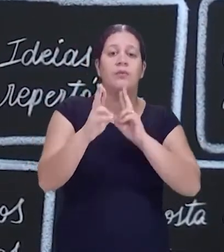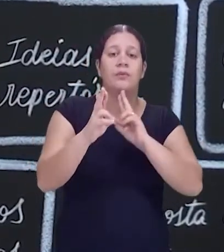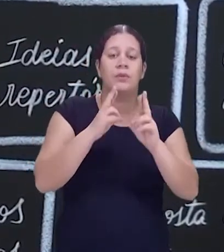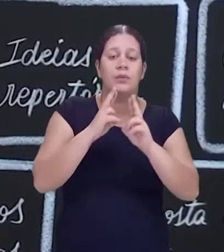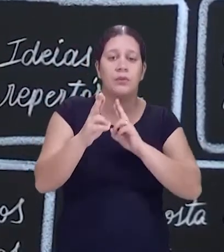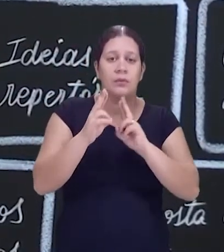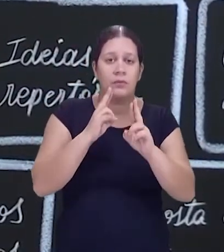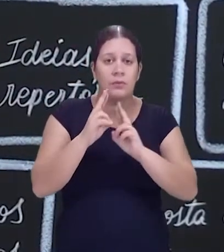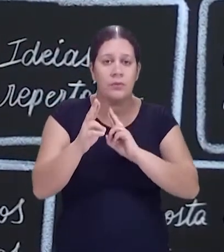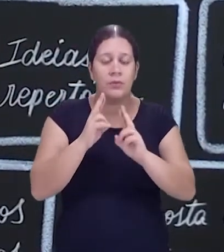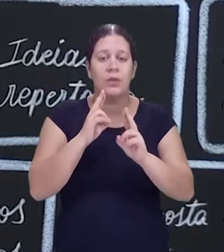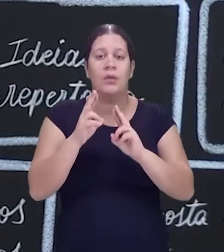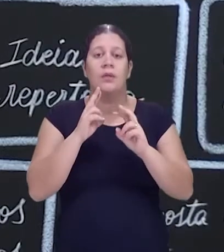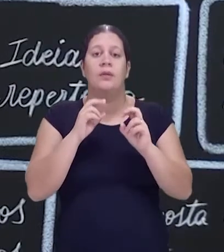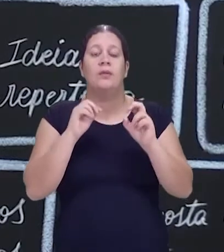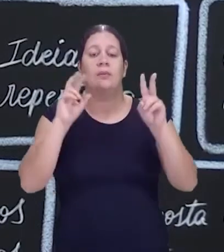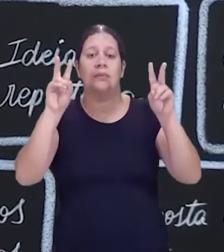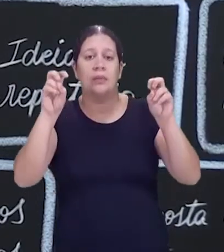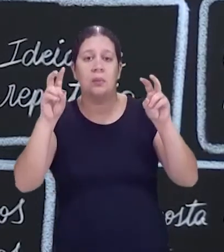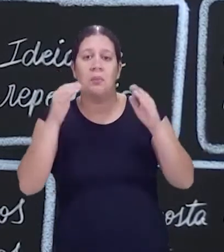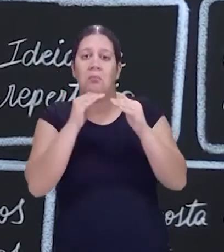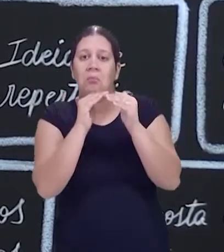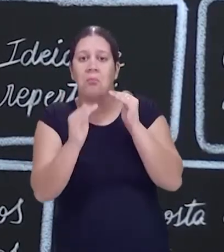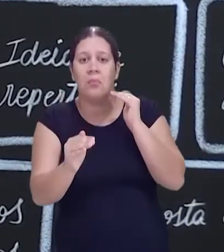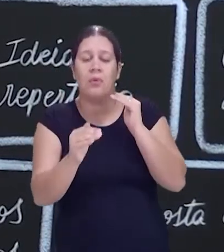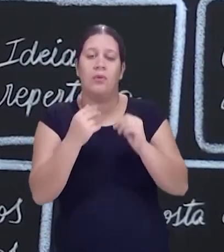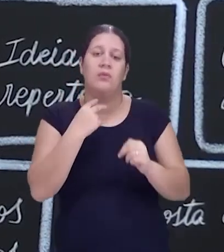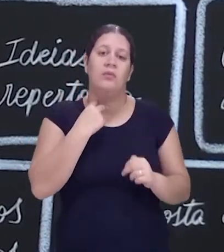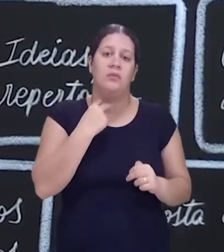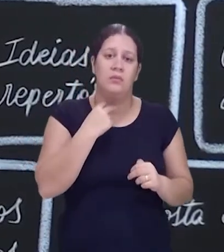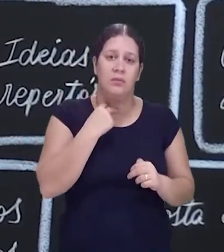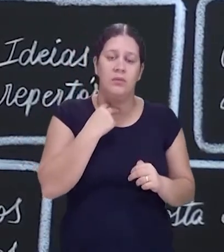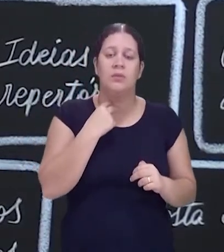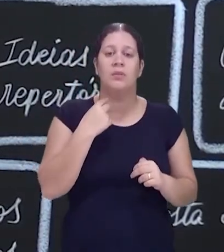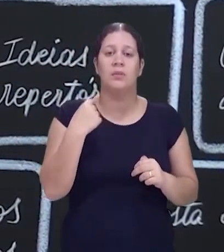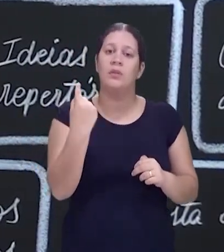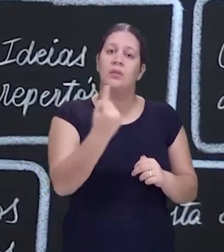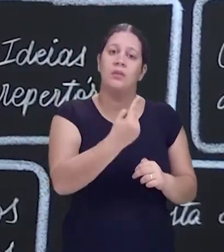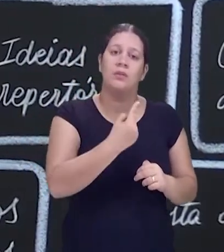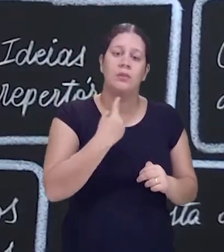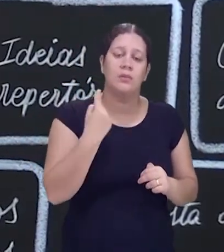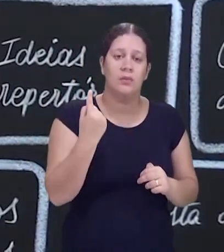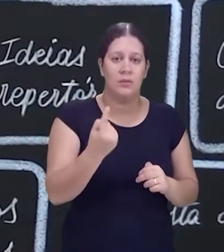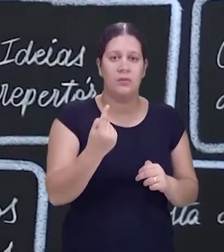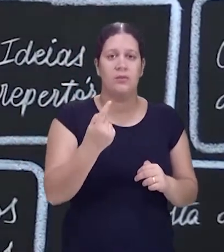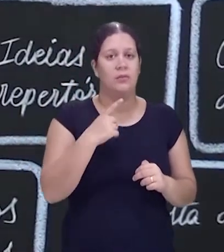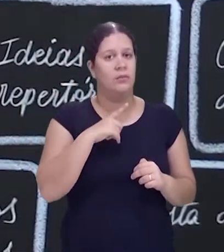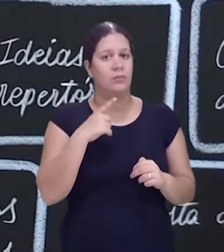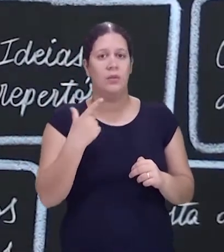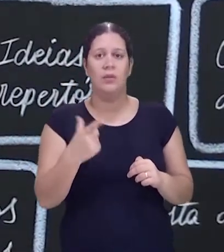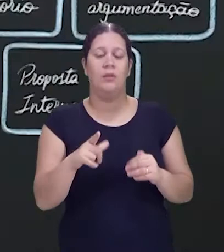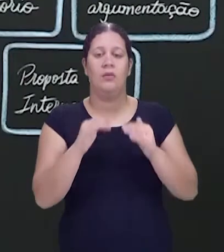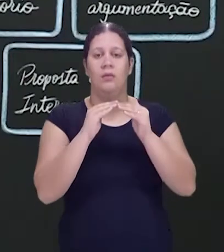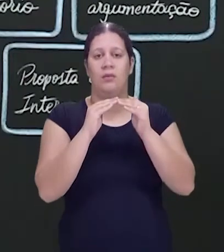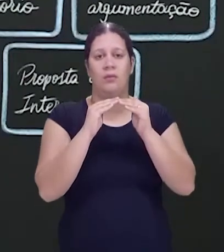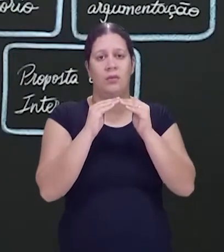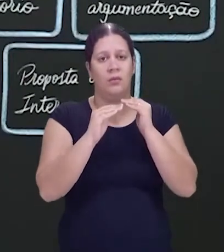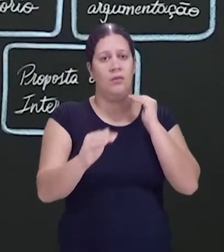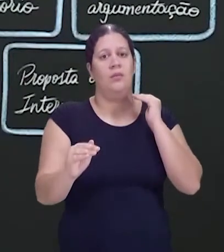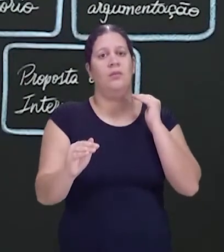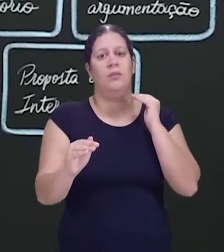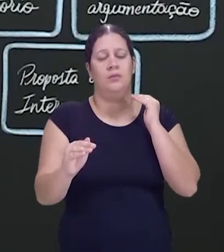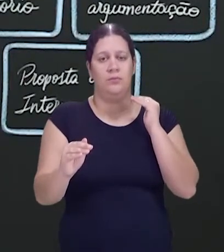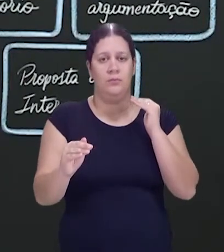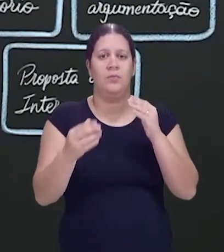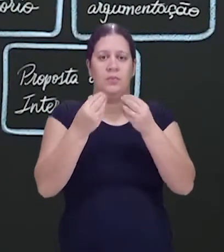relacionar pontos de vista, relacionar assuntos que não combinem de alguma forma, senão vai gerar aquilo que a gente chama de incoerência, ou seja, o seu texto